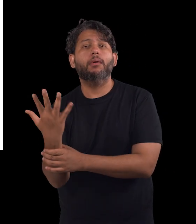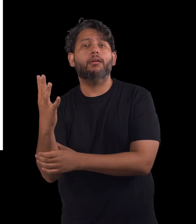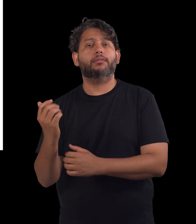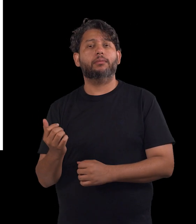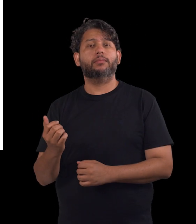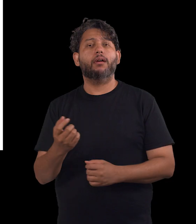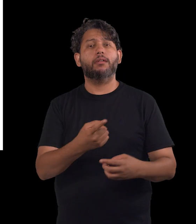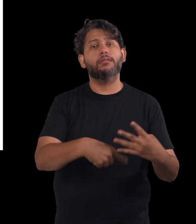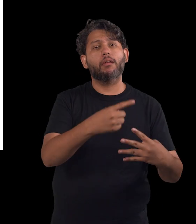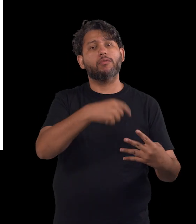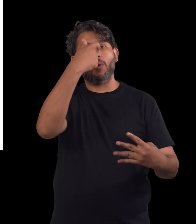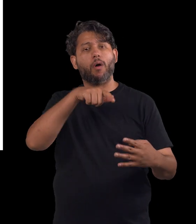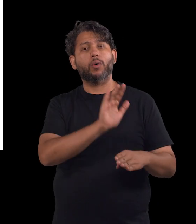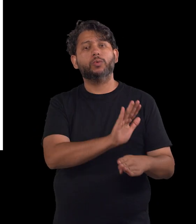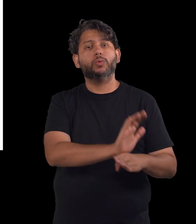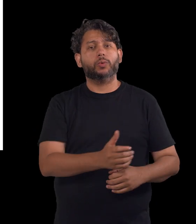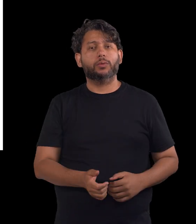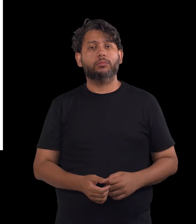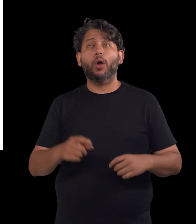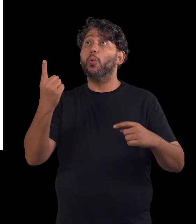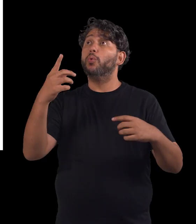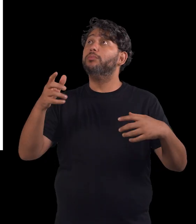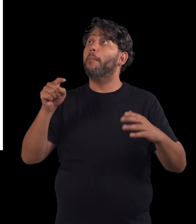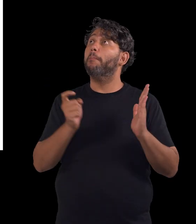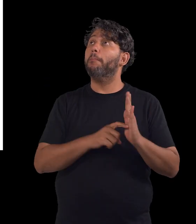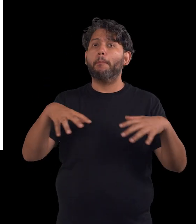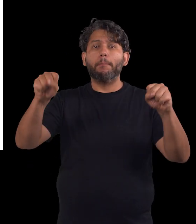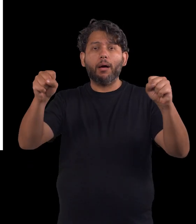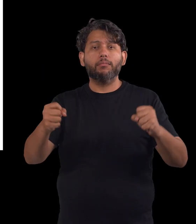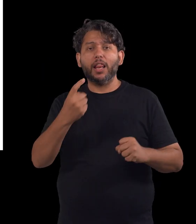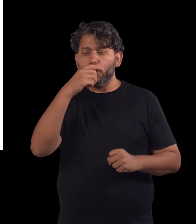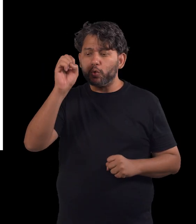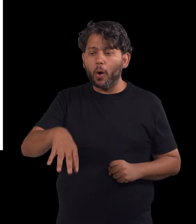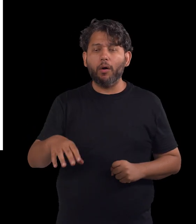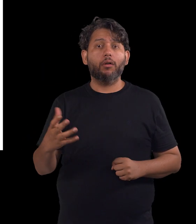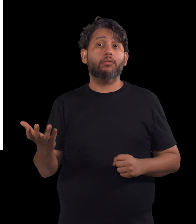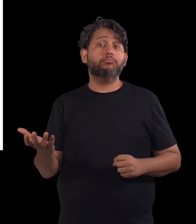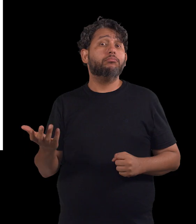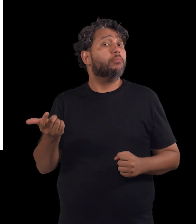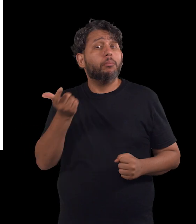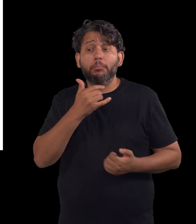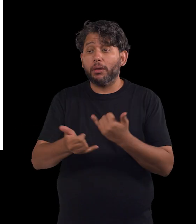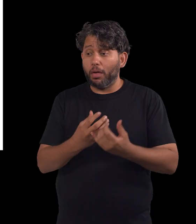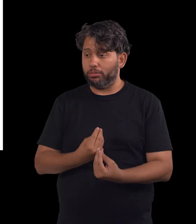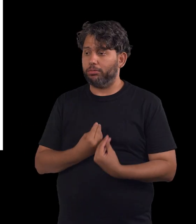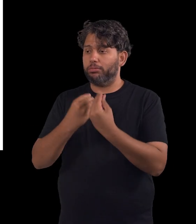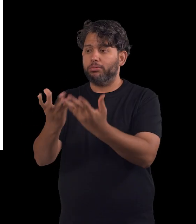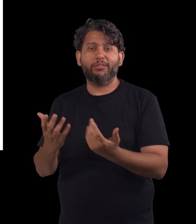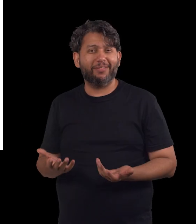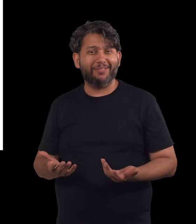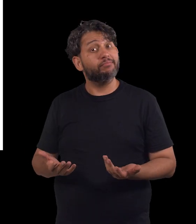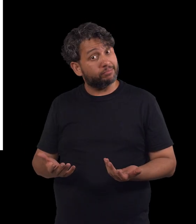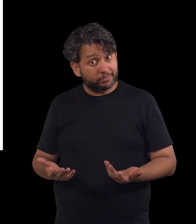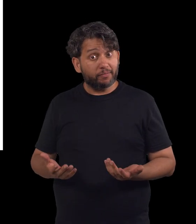árvore, ajudar na reciclagem, apagar ou não as luzes, jogar lixo no chão ou compartilhar